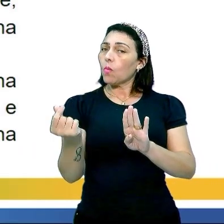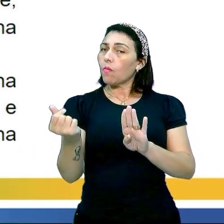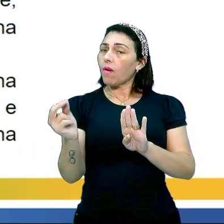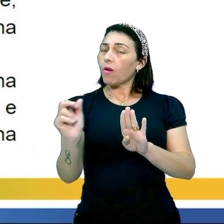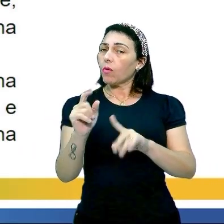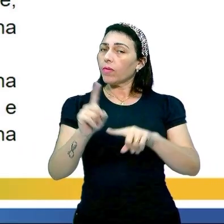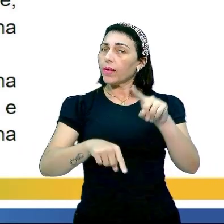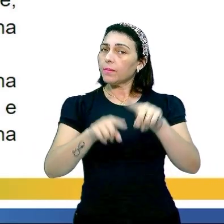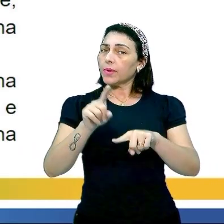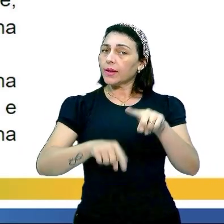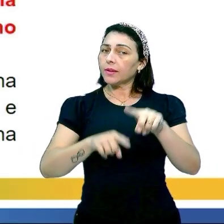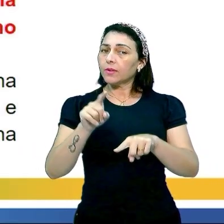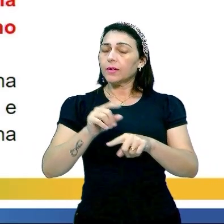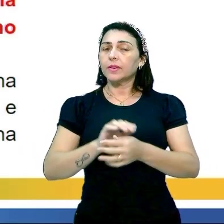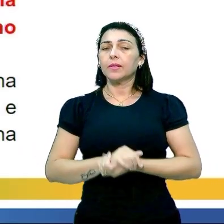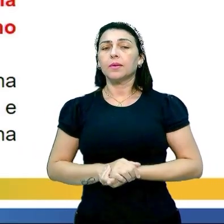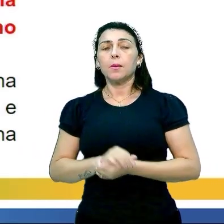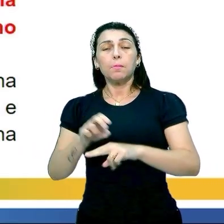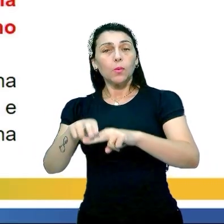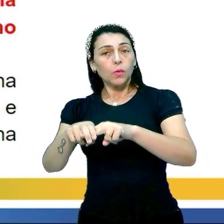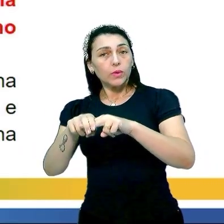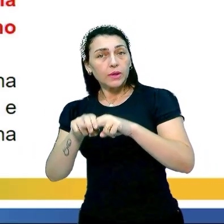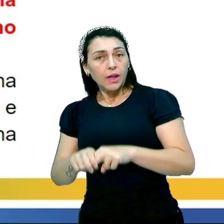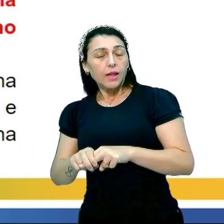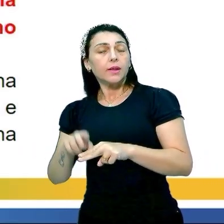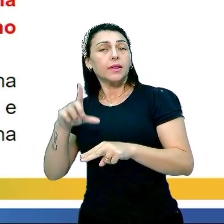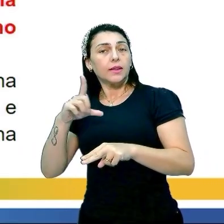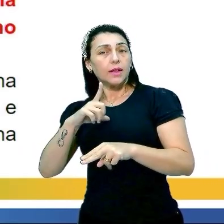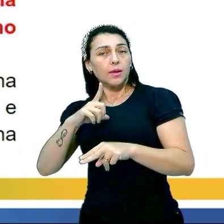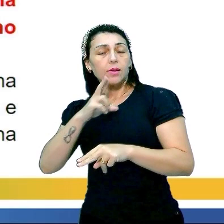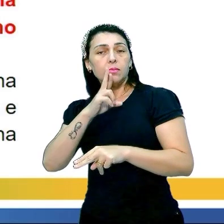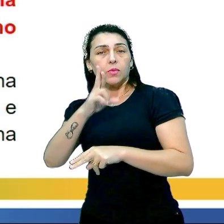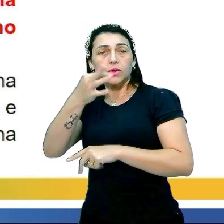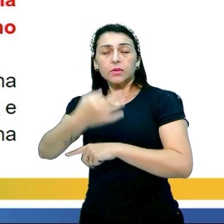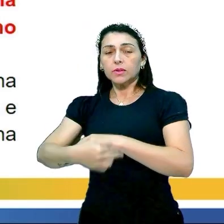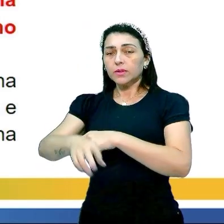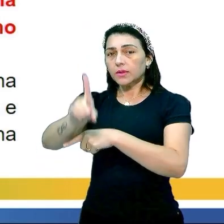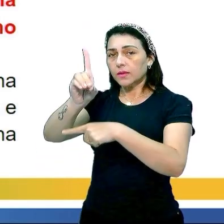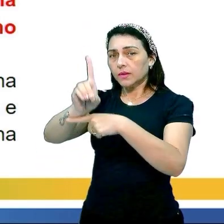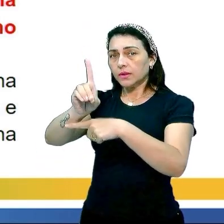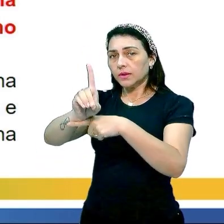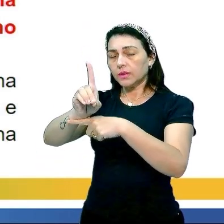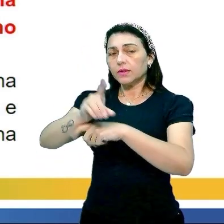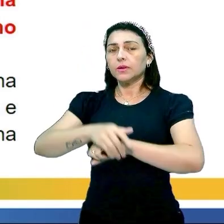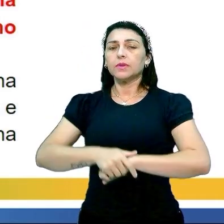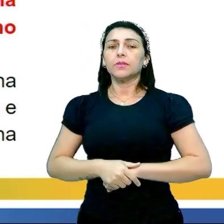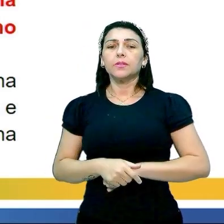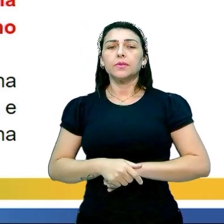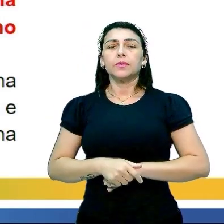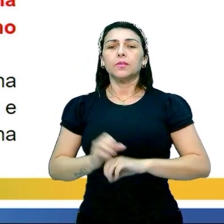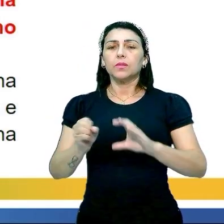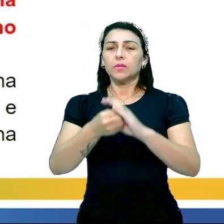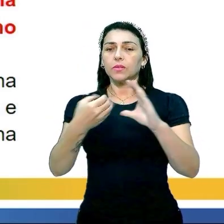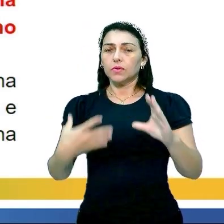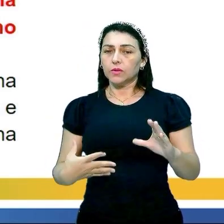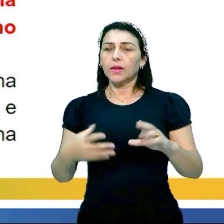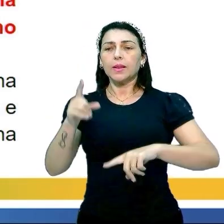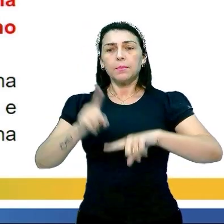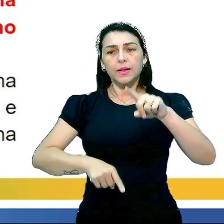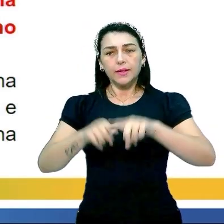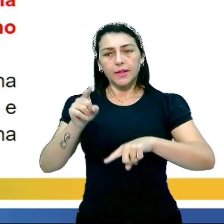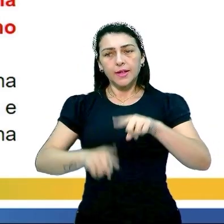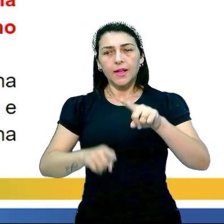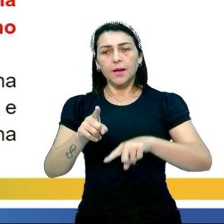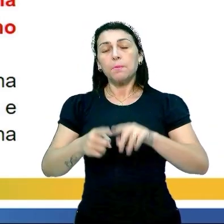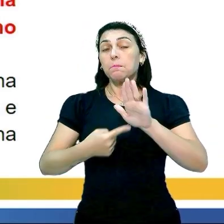uma mercadoria. Portanto, nós temos aí como resposta correta a letra D, o caráter fetichista da